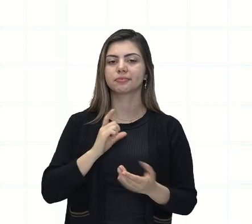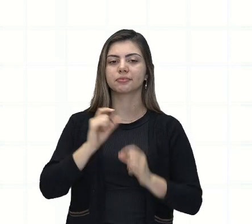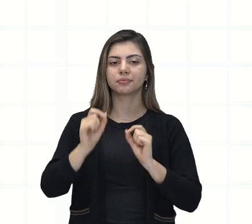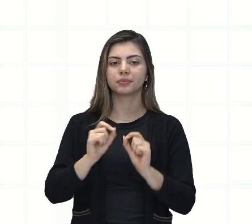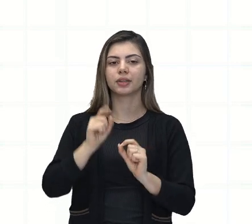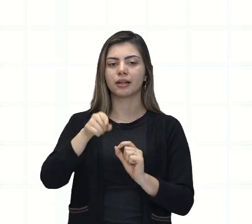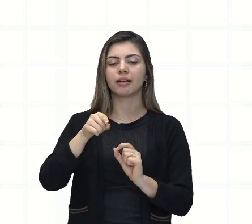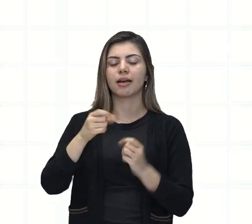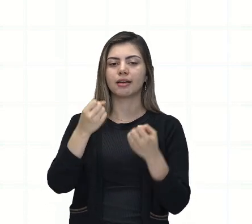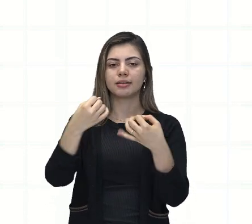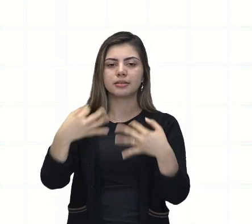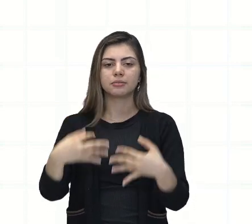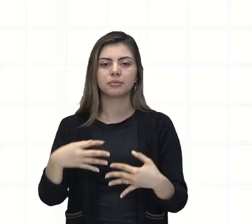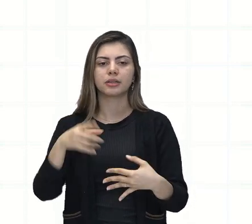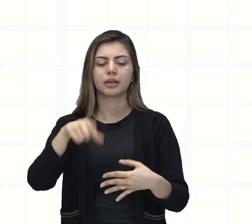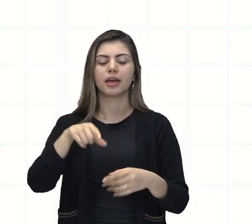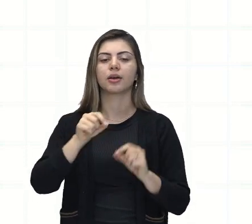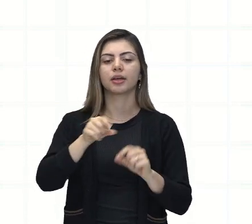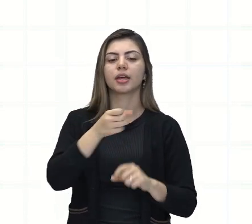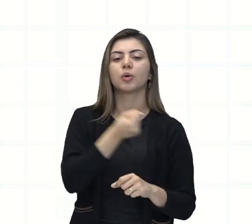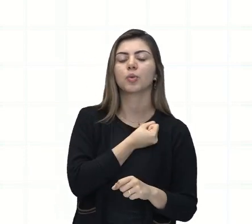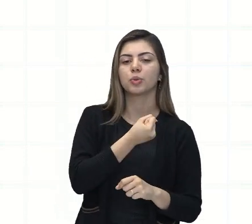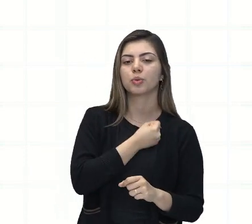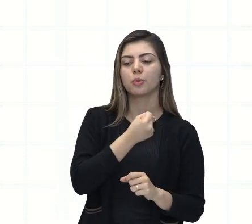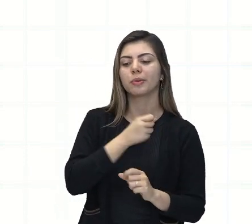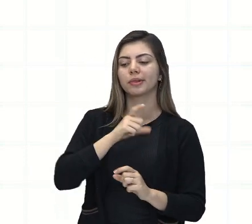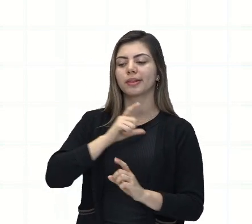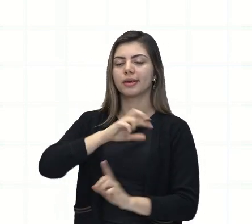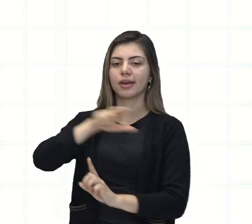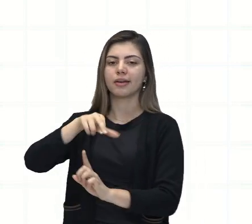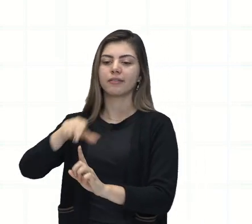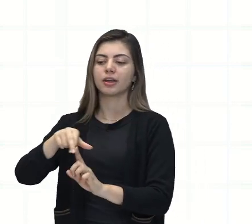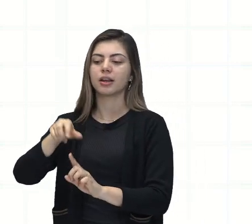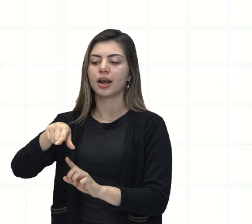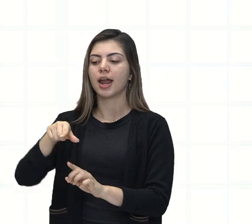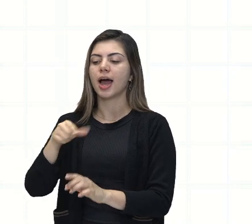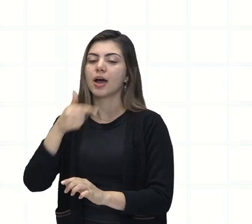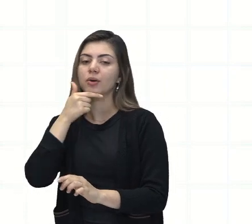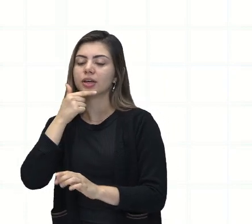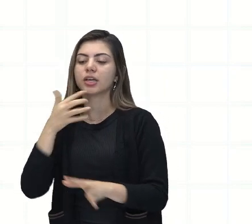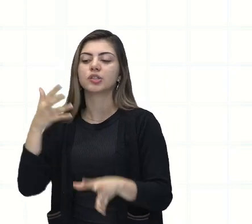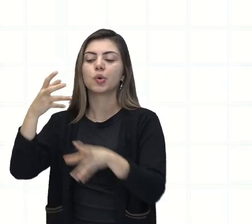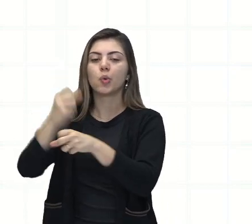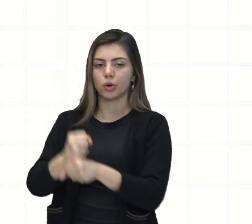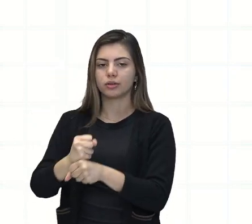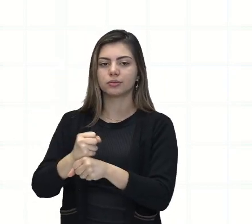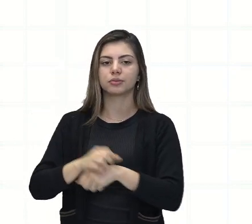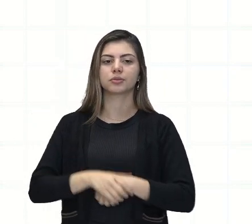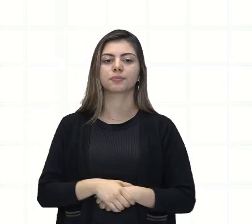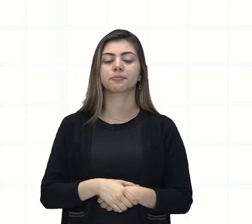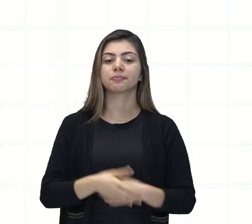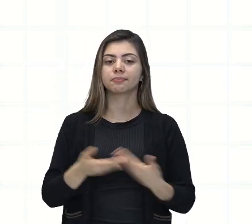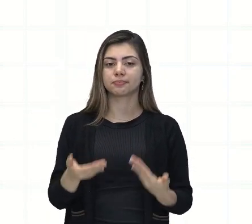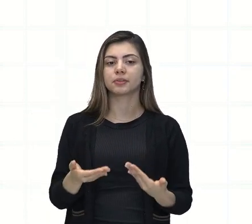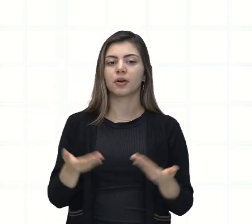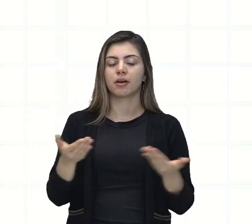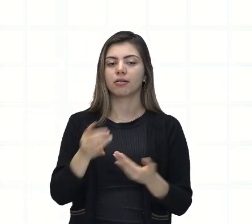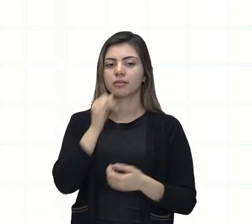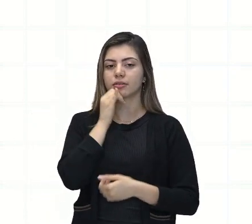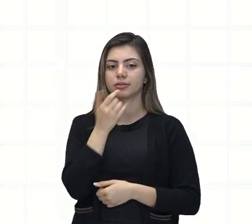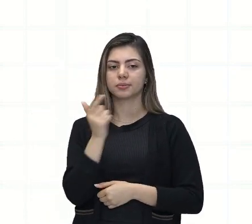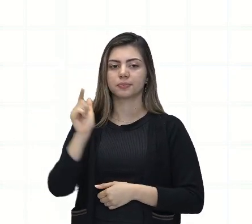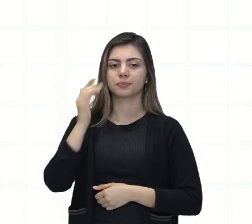essa numeração está especificando aí a quantidade, né, fracionária. Aqui nesse outro